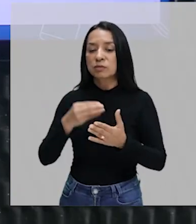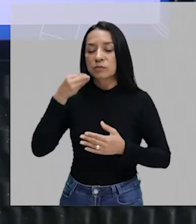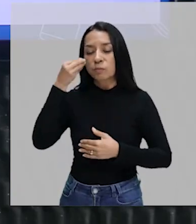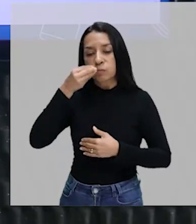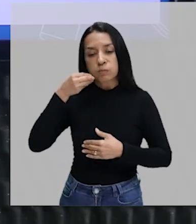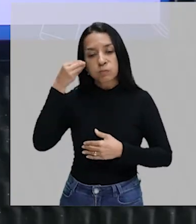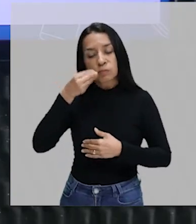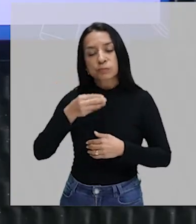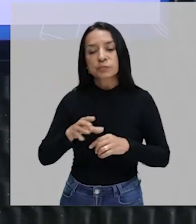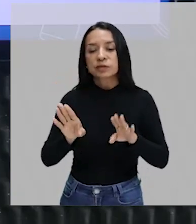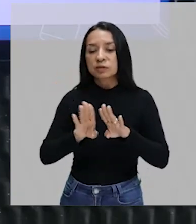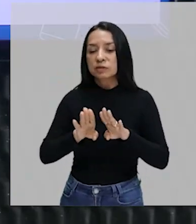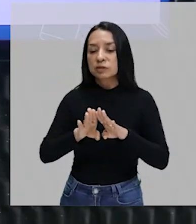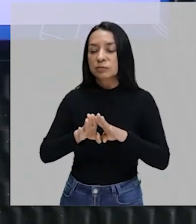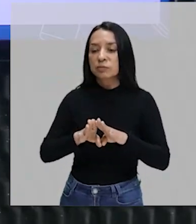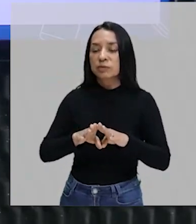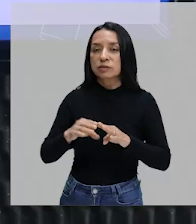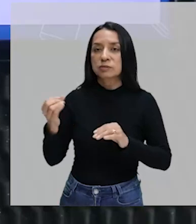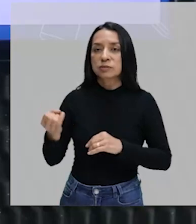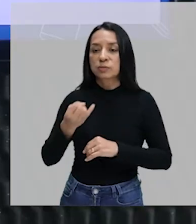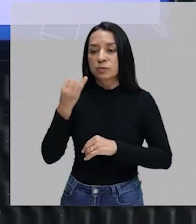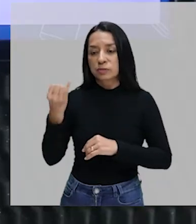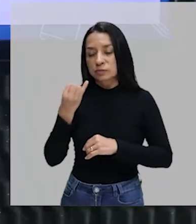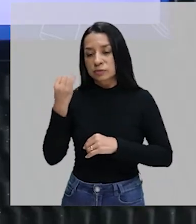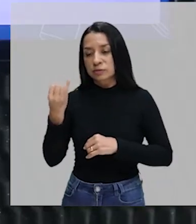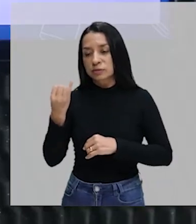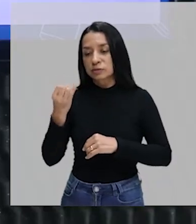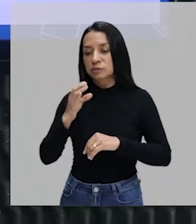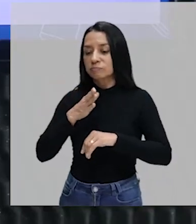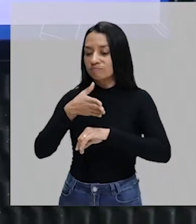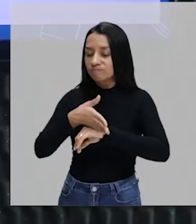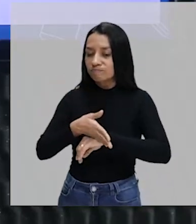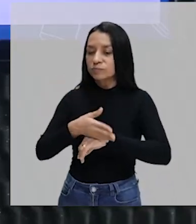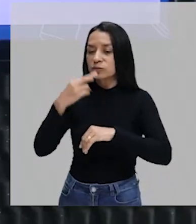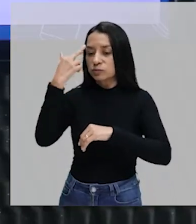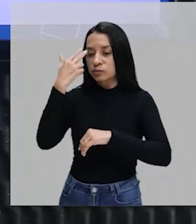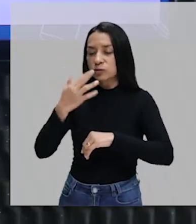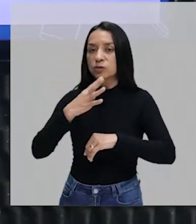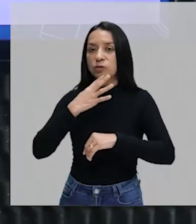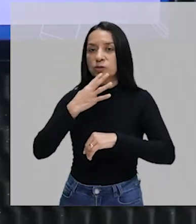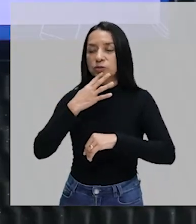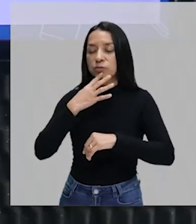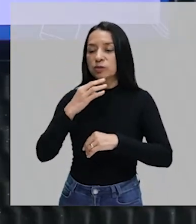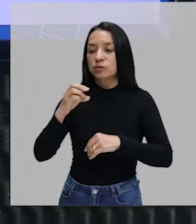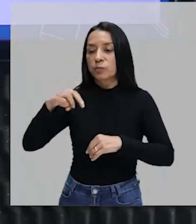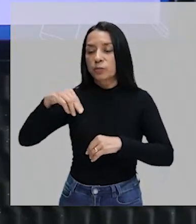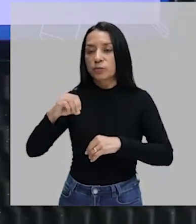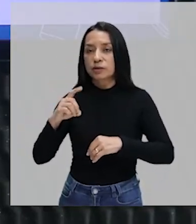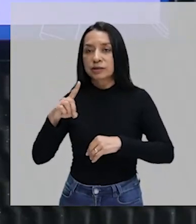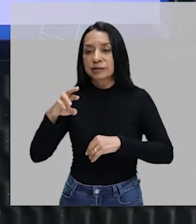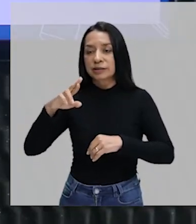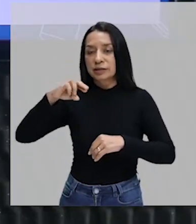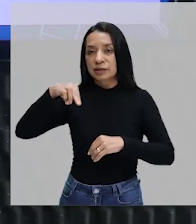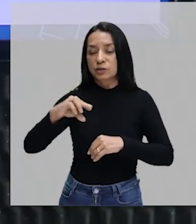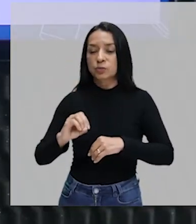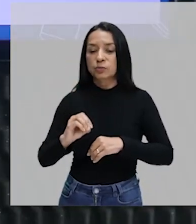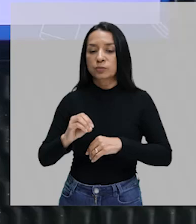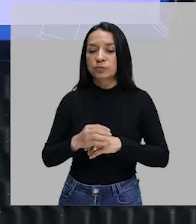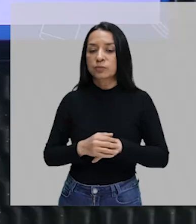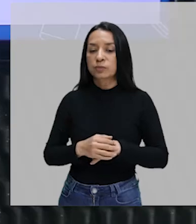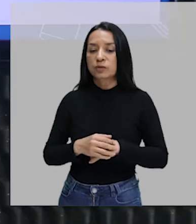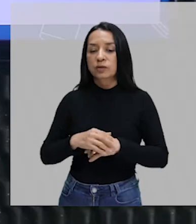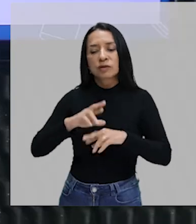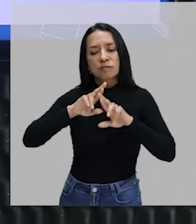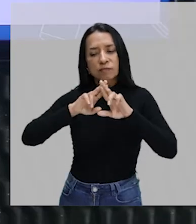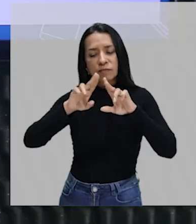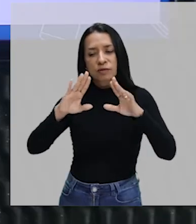empirista, que também é extremamente pungente dentro da história do conhecimento moderno, e nós temos o criticismo. Então, nós temos várias